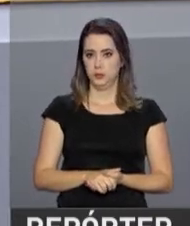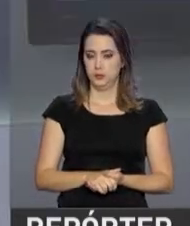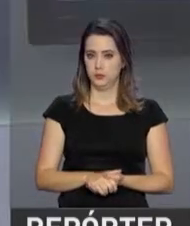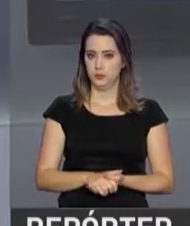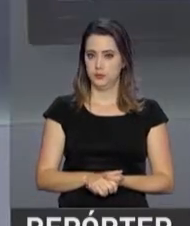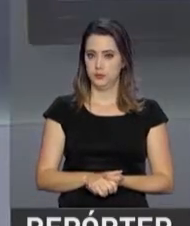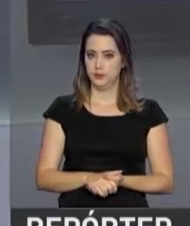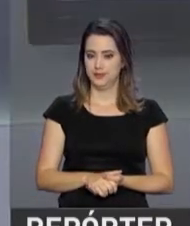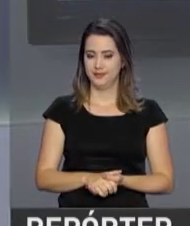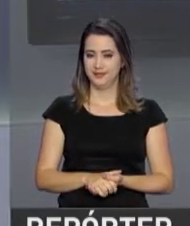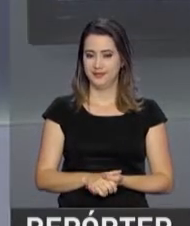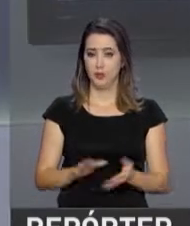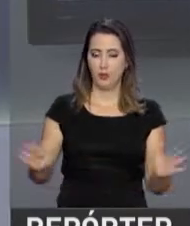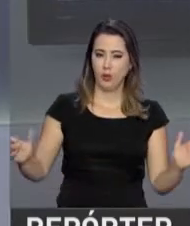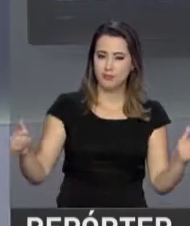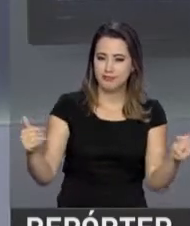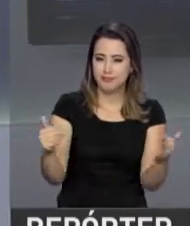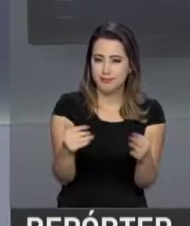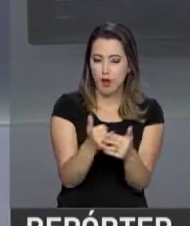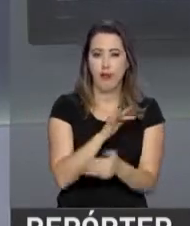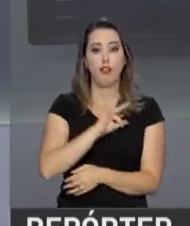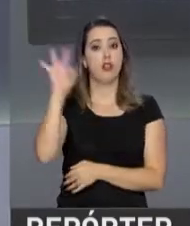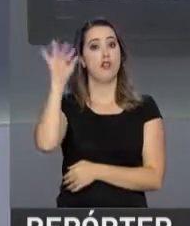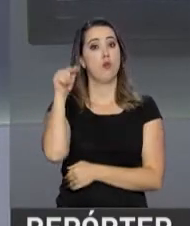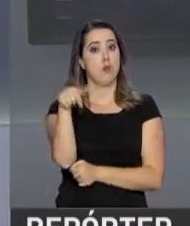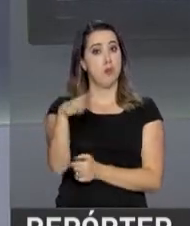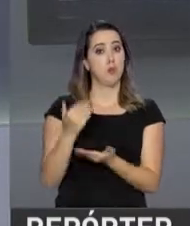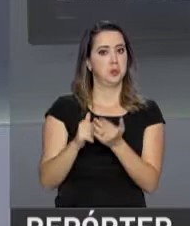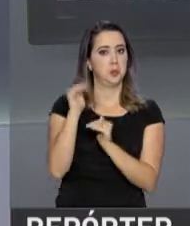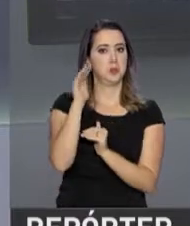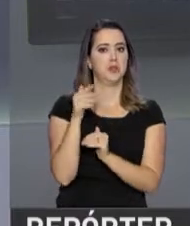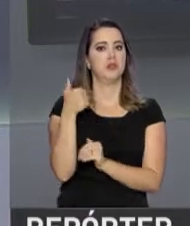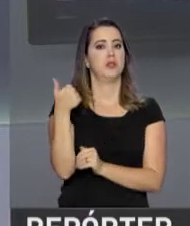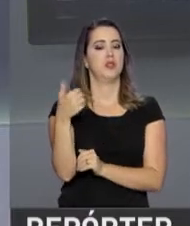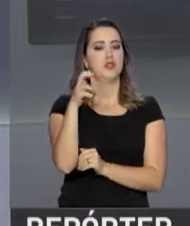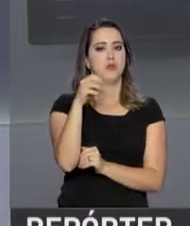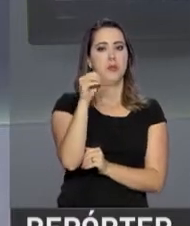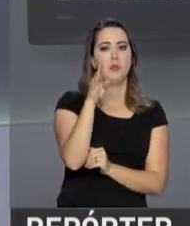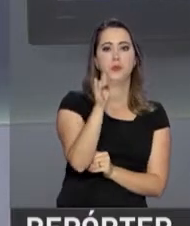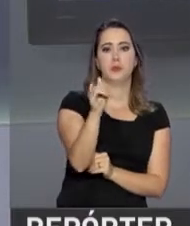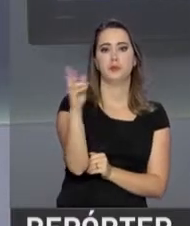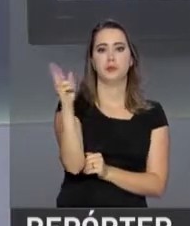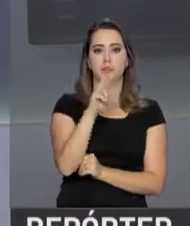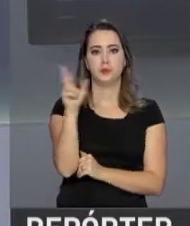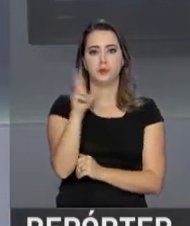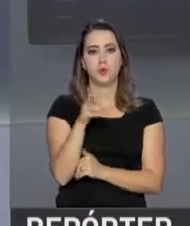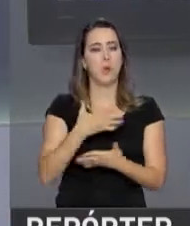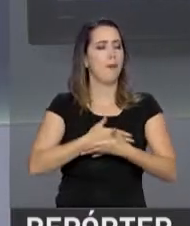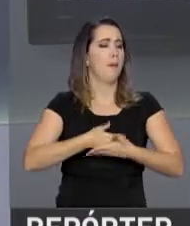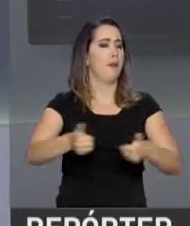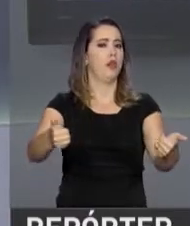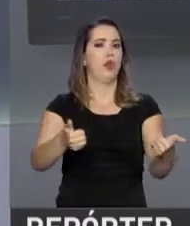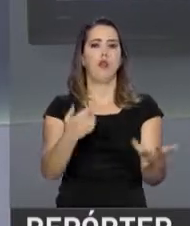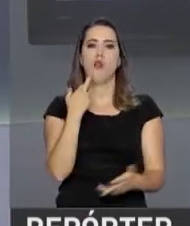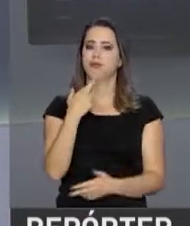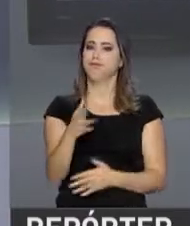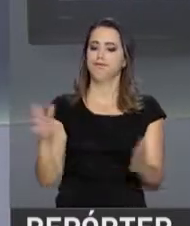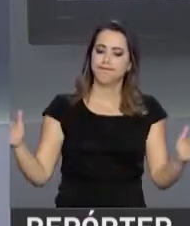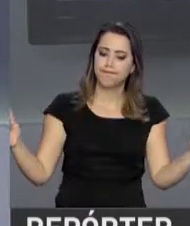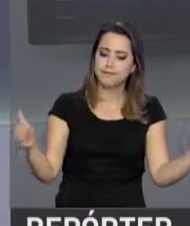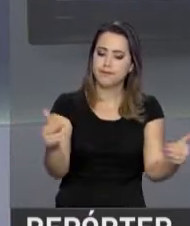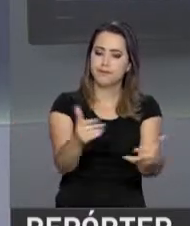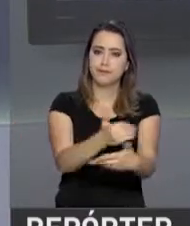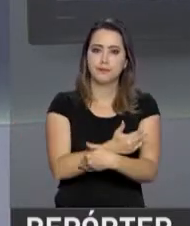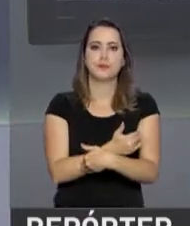e arrecadação federal para o mês de março atingiu a marca de mais de 105 bilhões de reais o melhor resultado para o mês nos últimos